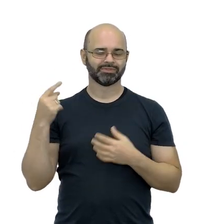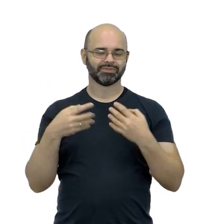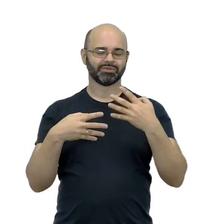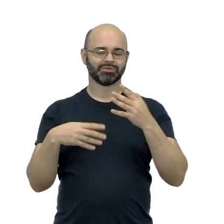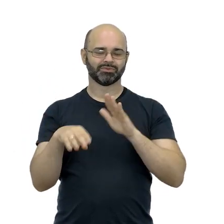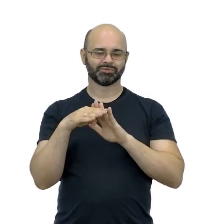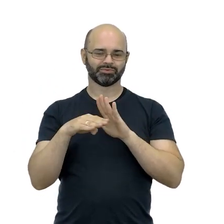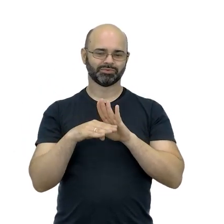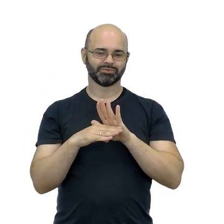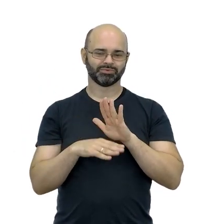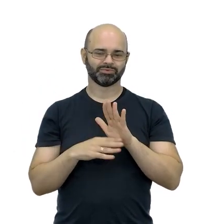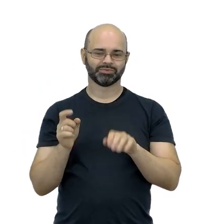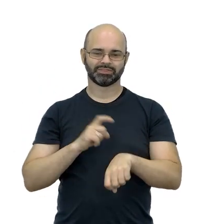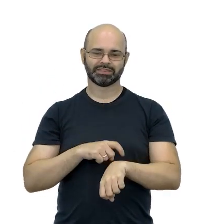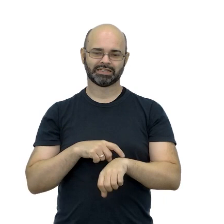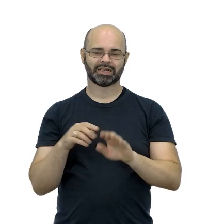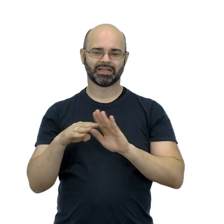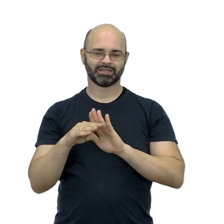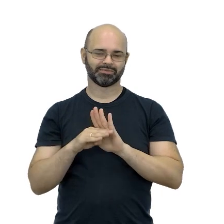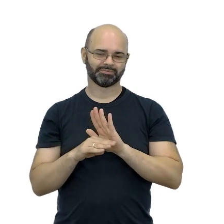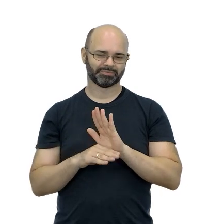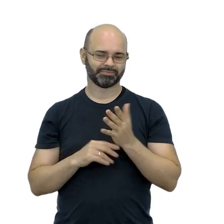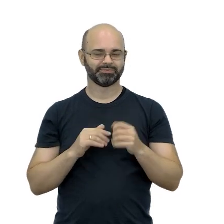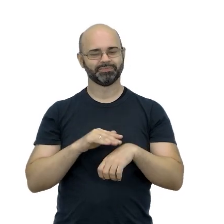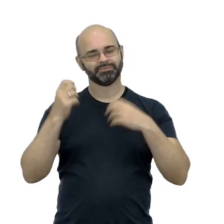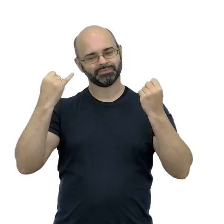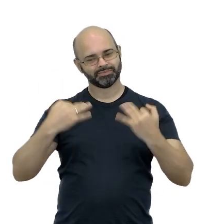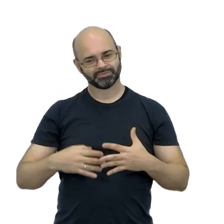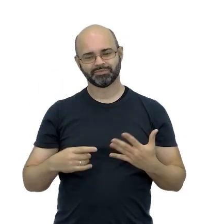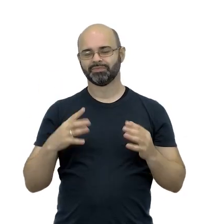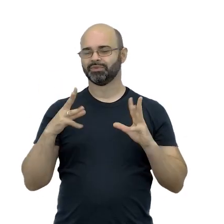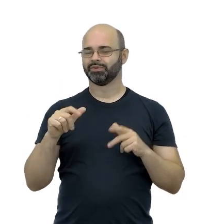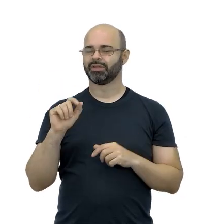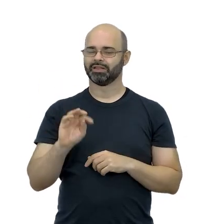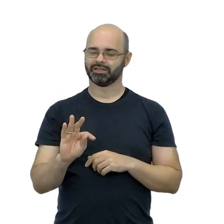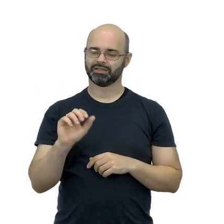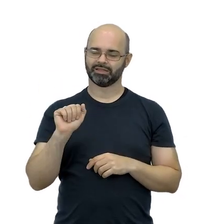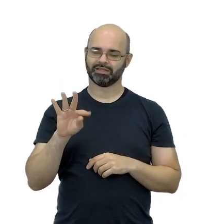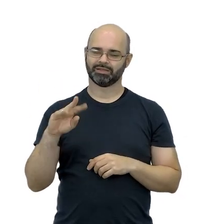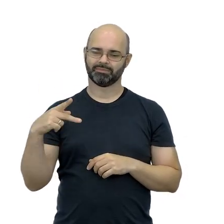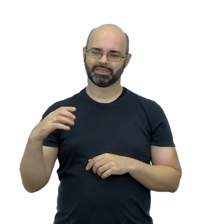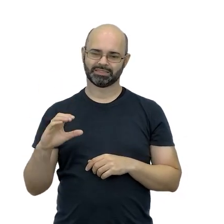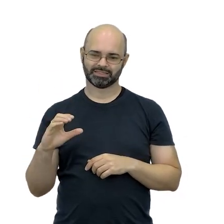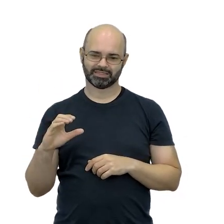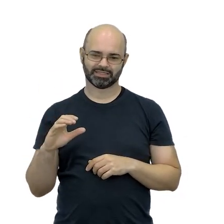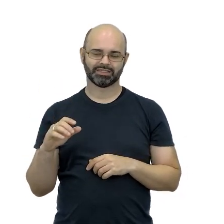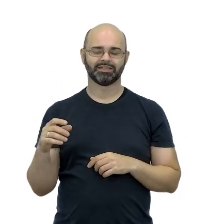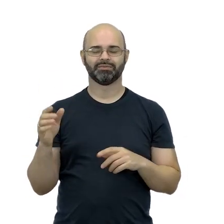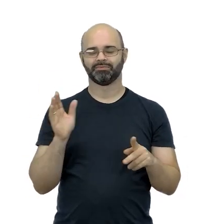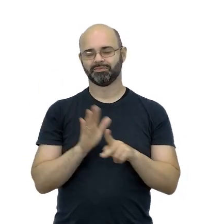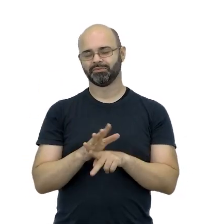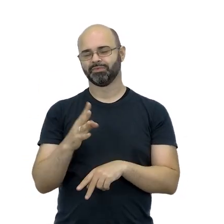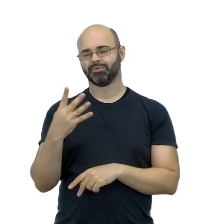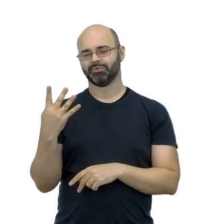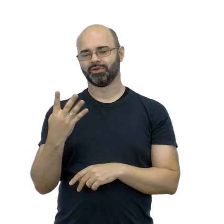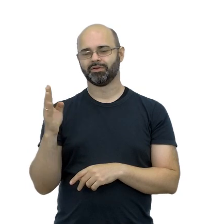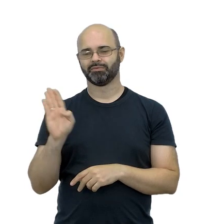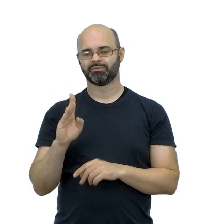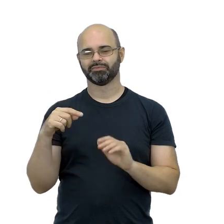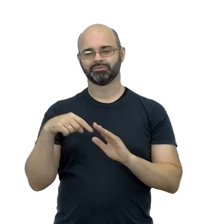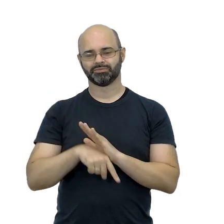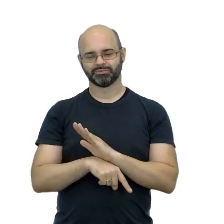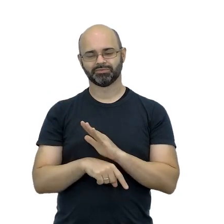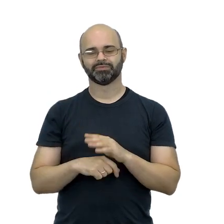nosso, toda a nossa estruturação da nossa formação, da nossa PPC, referência ao nosso quarto bimestre, nós retomamos os